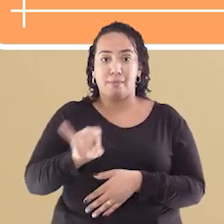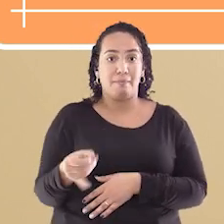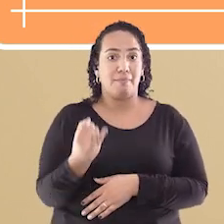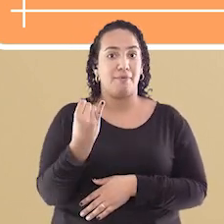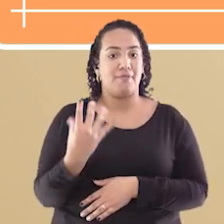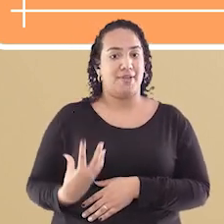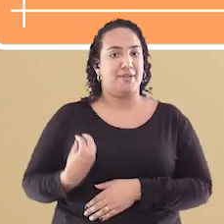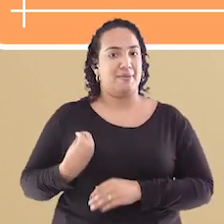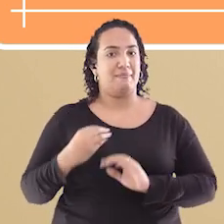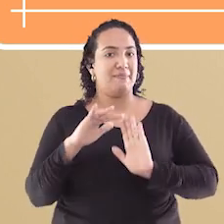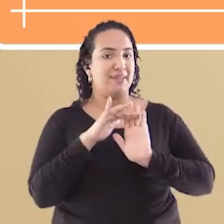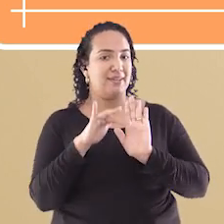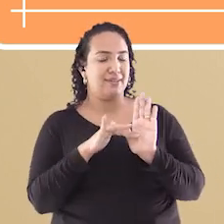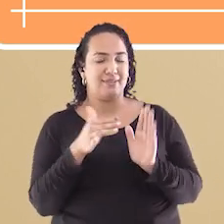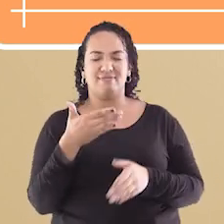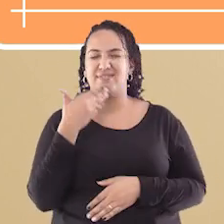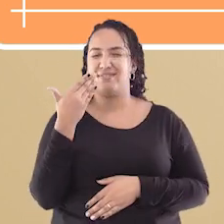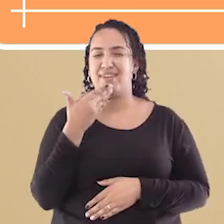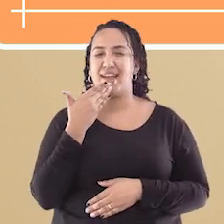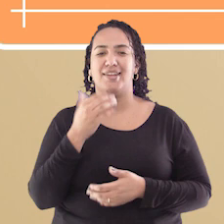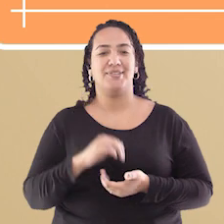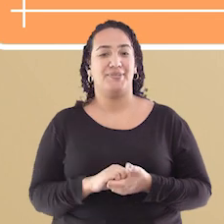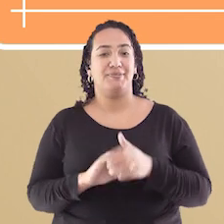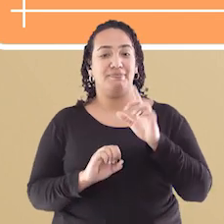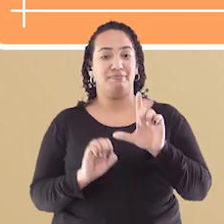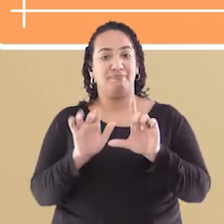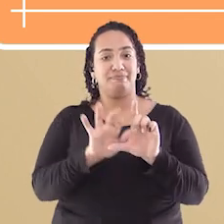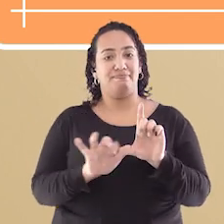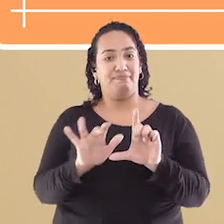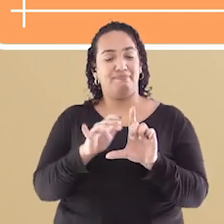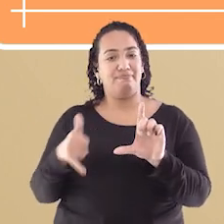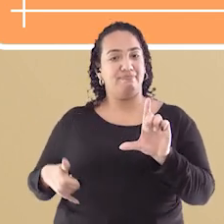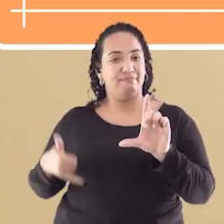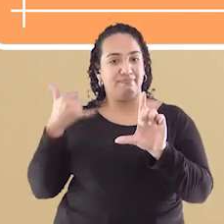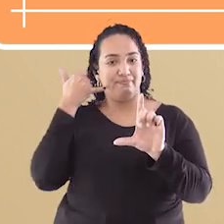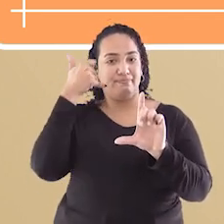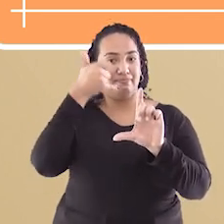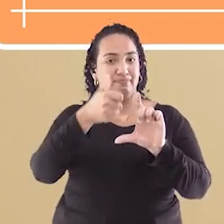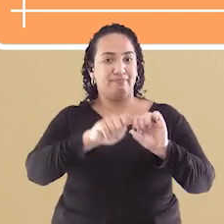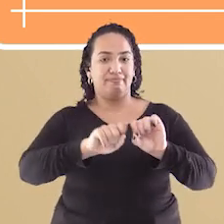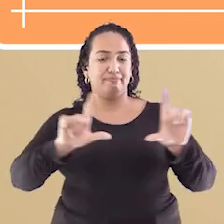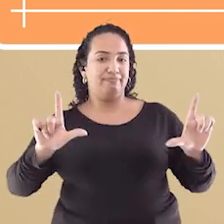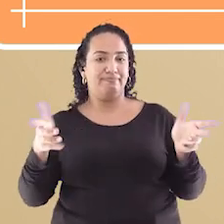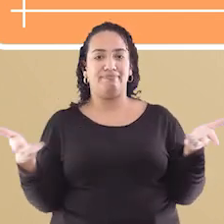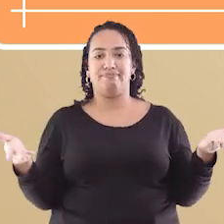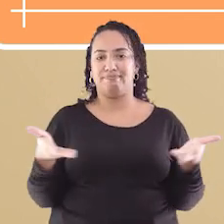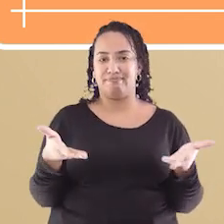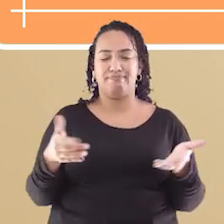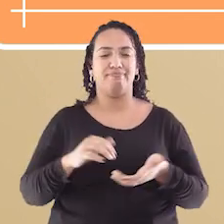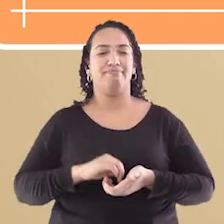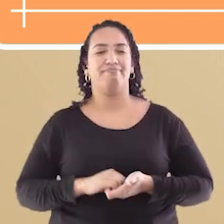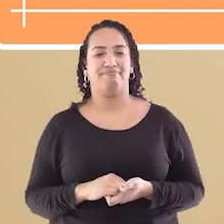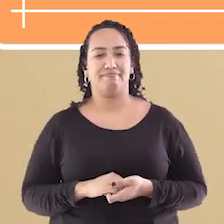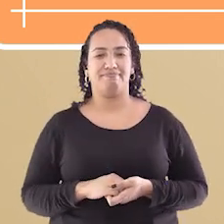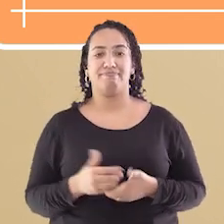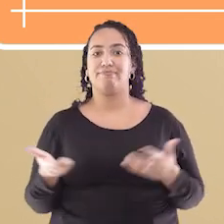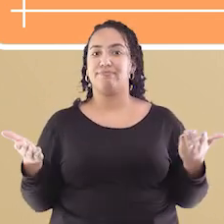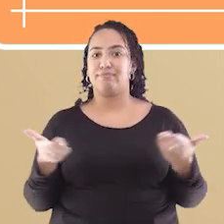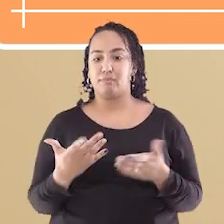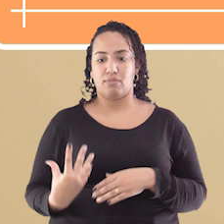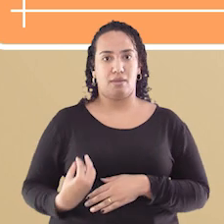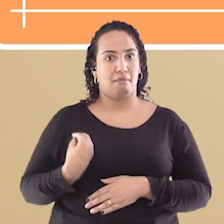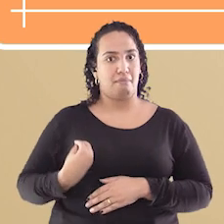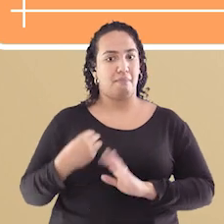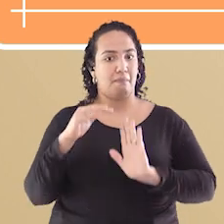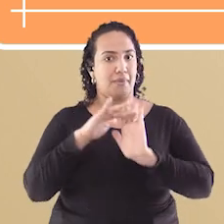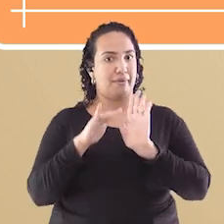sua presença. É bem fácil, basta apontar a câmera do seu celular para o QR Code que está aparecendo aqui na tela. Agora que você